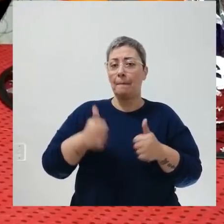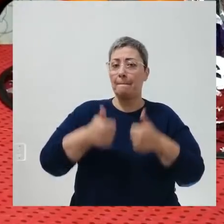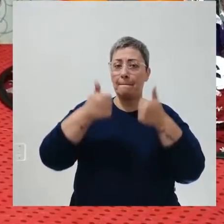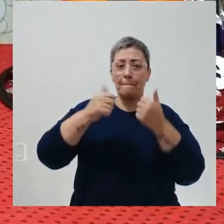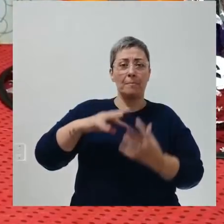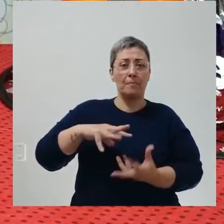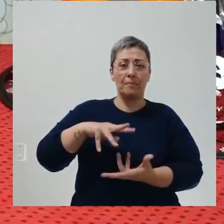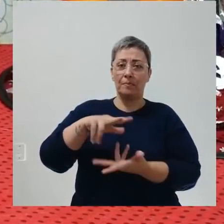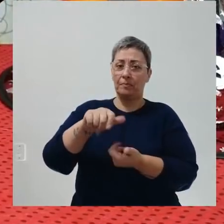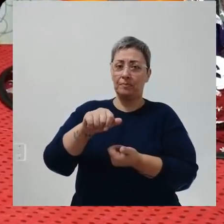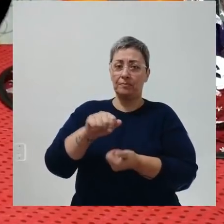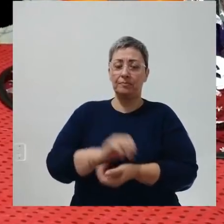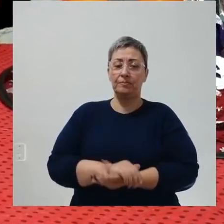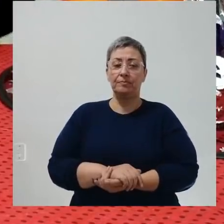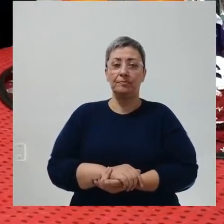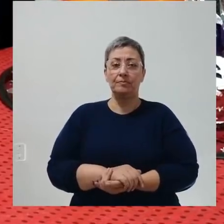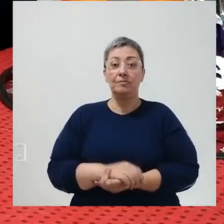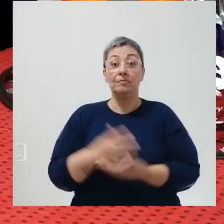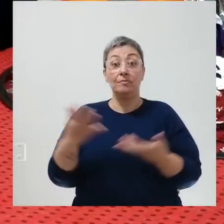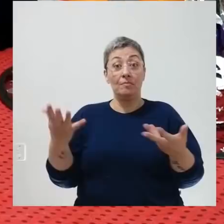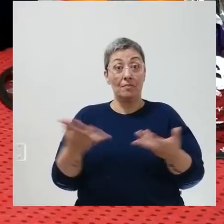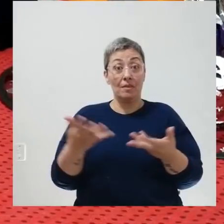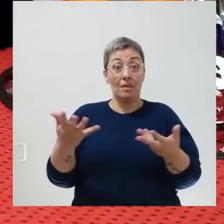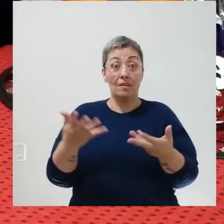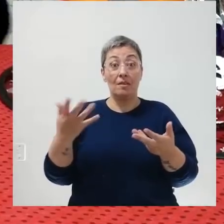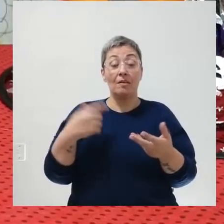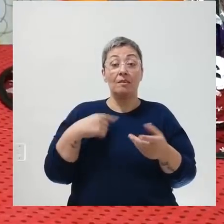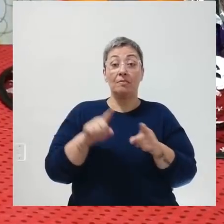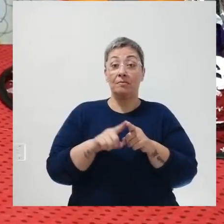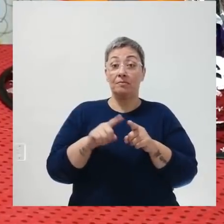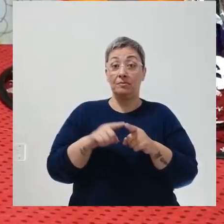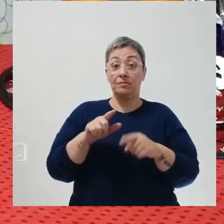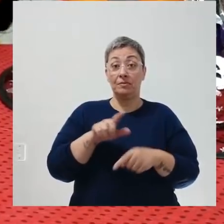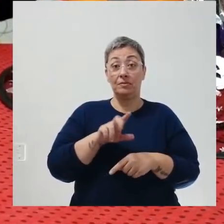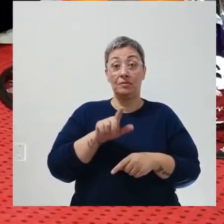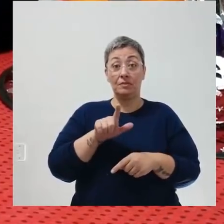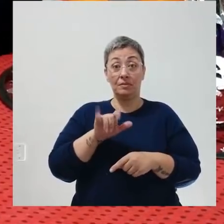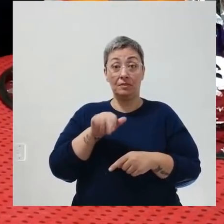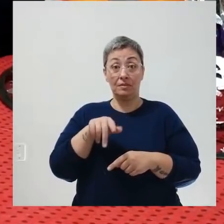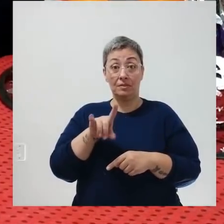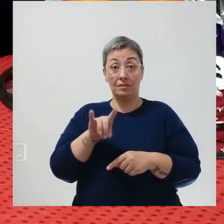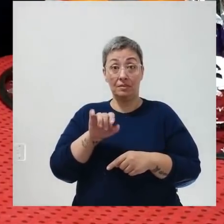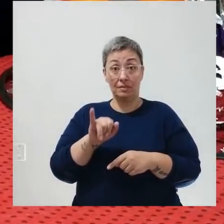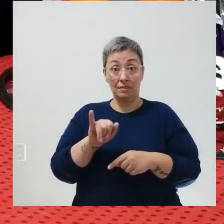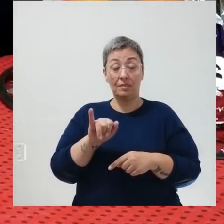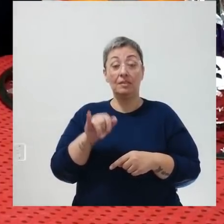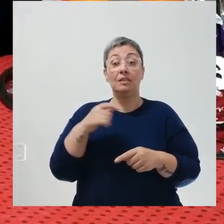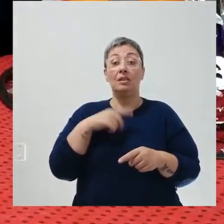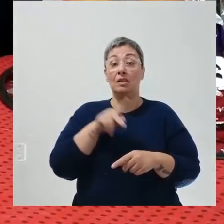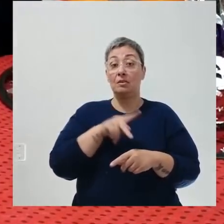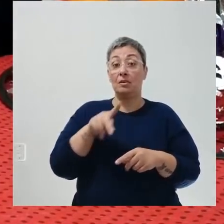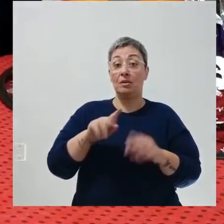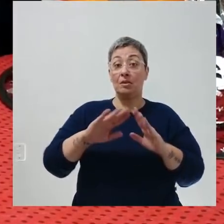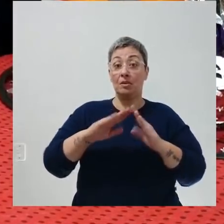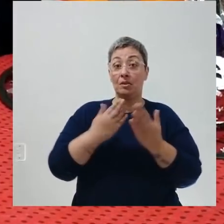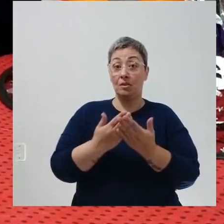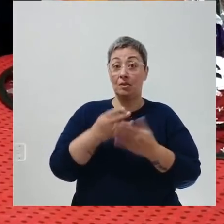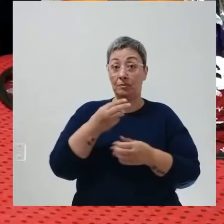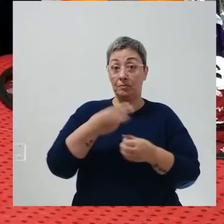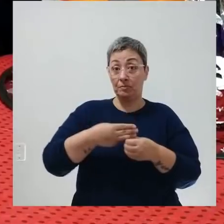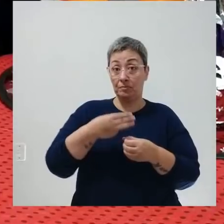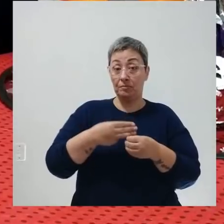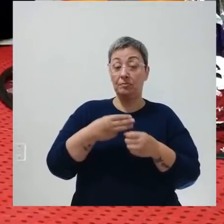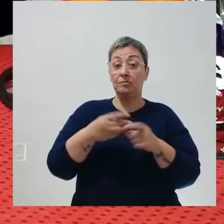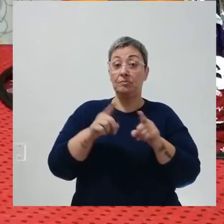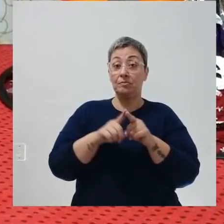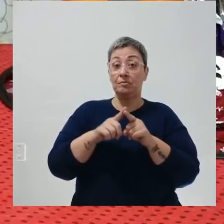mundo bem melhor. E hoje, eu, Lindy Barbosa, que sou professora aqui da Rede Municipal e